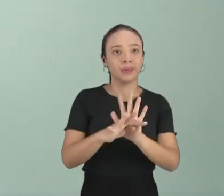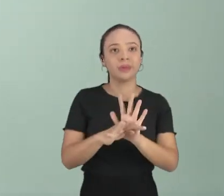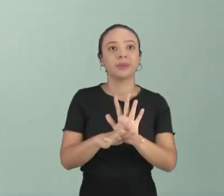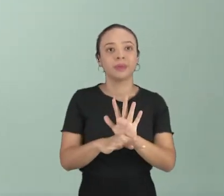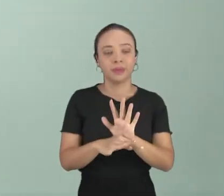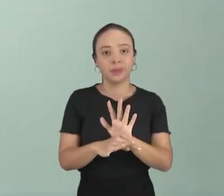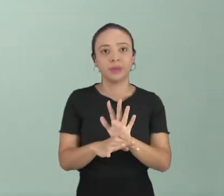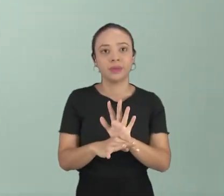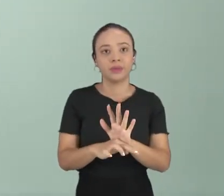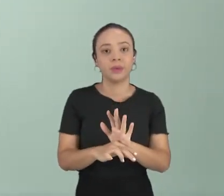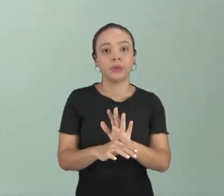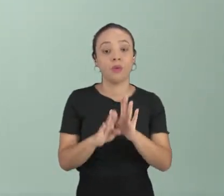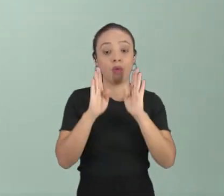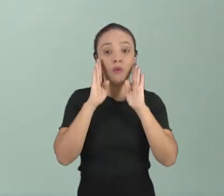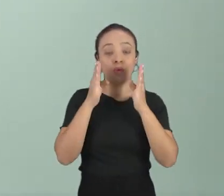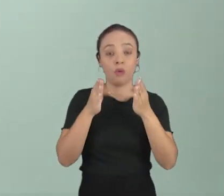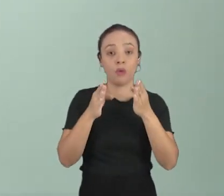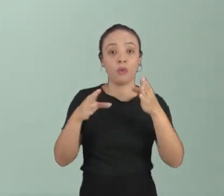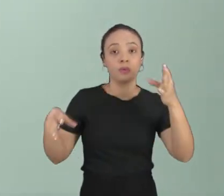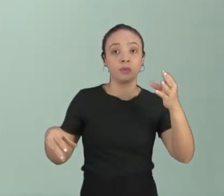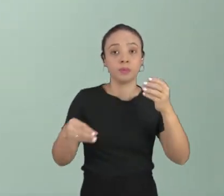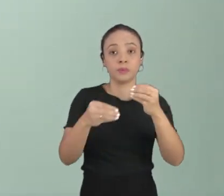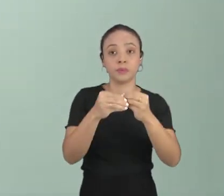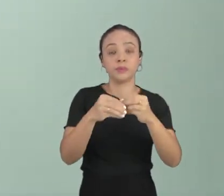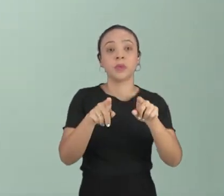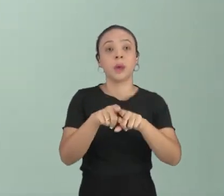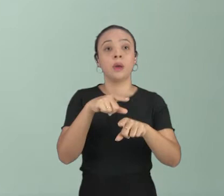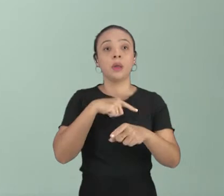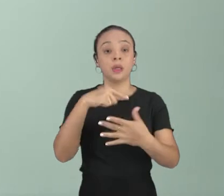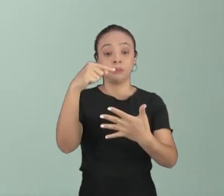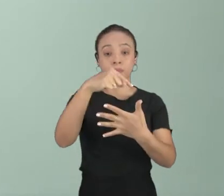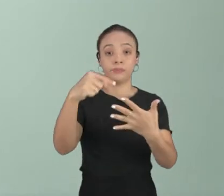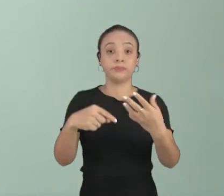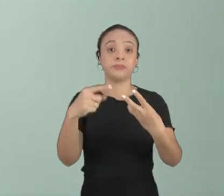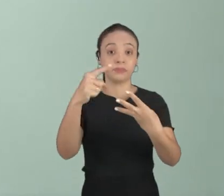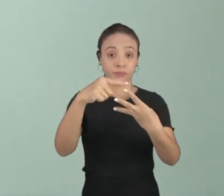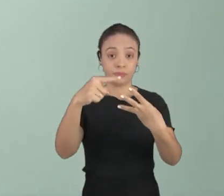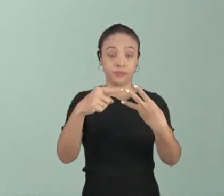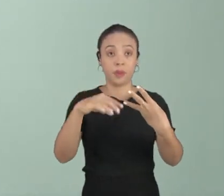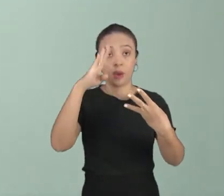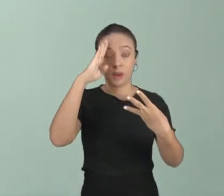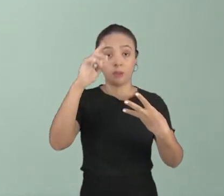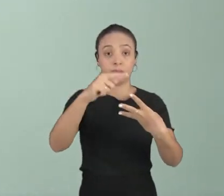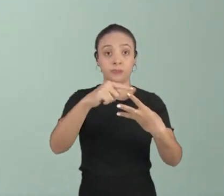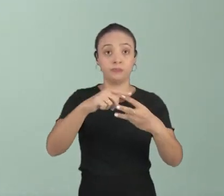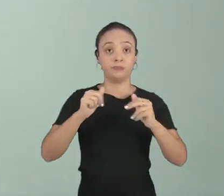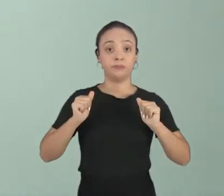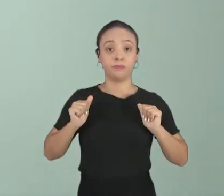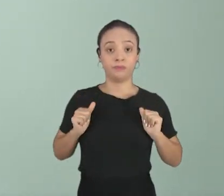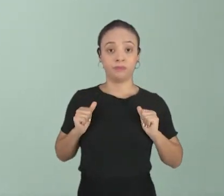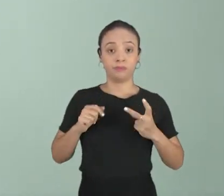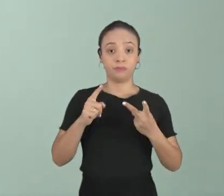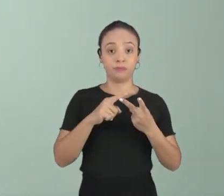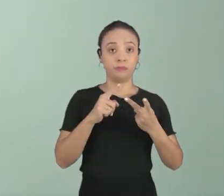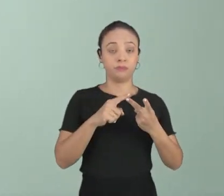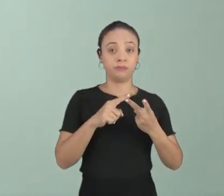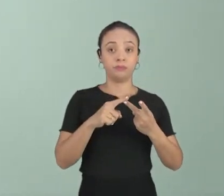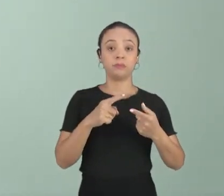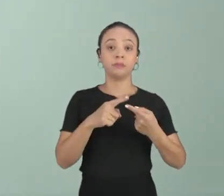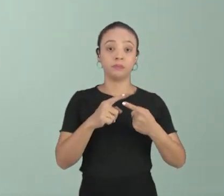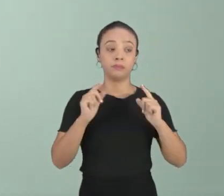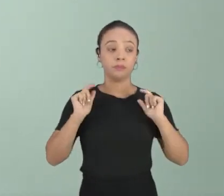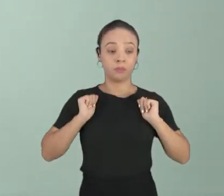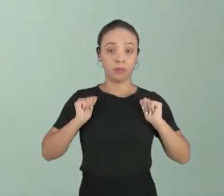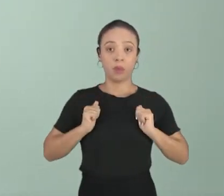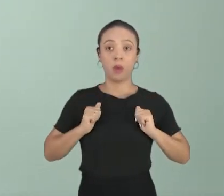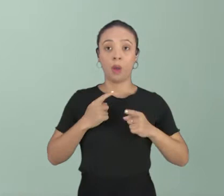né, para a resenha. E aí, na resenha, nós temos três fatores principais. A imparcialidade, porque